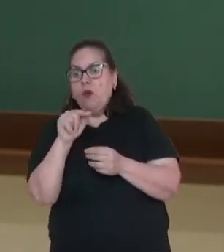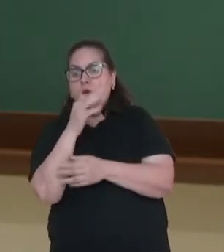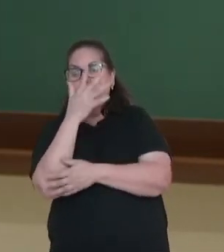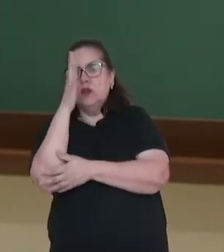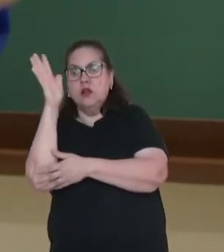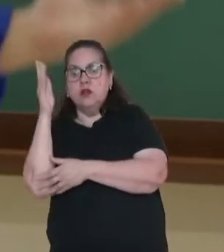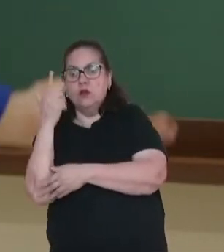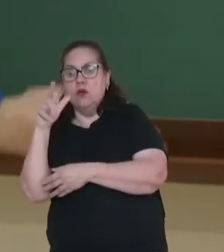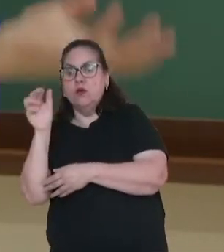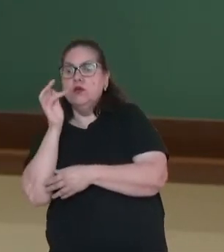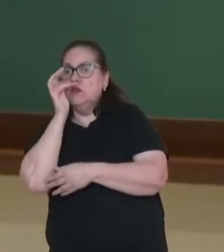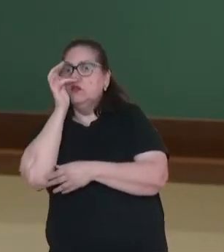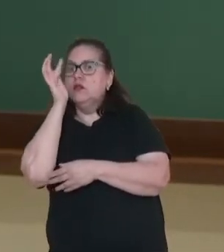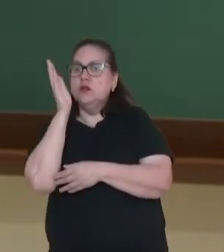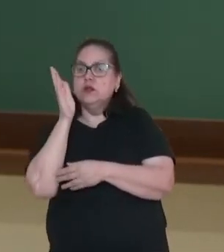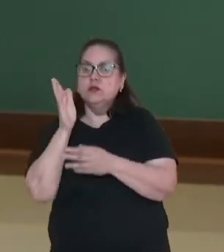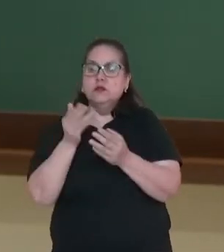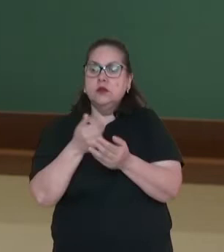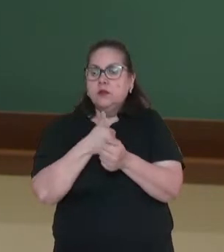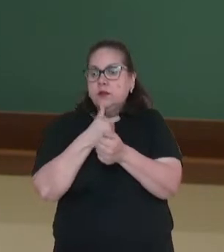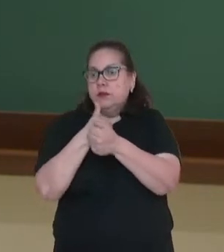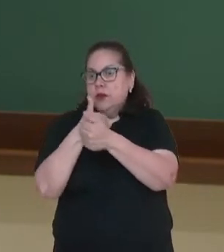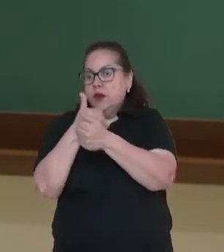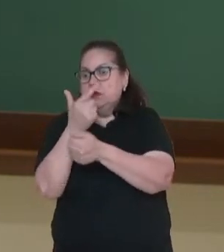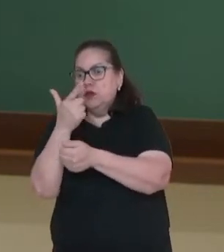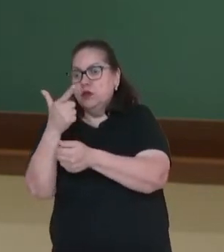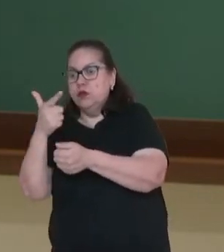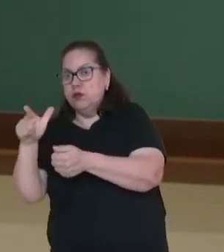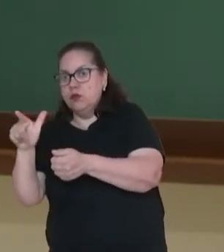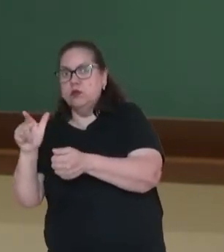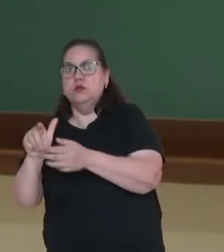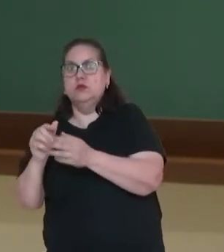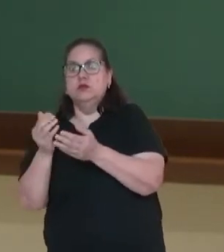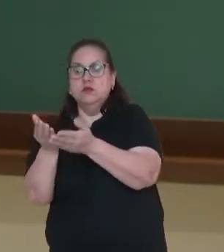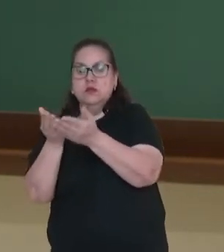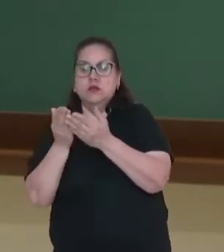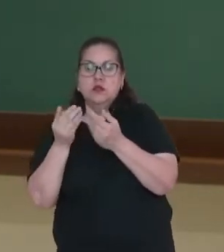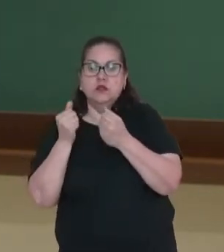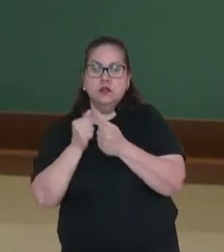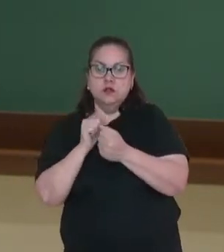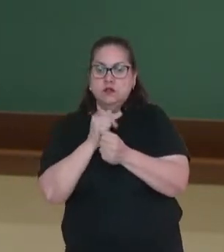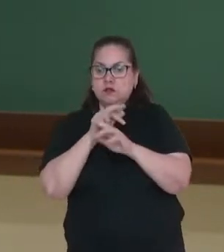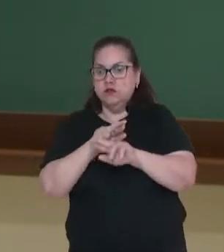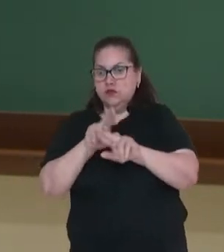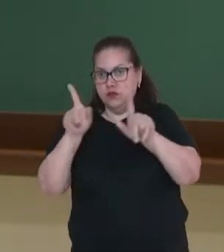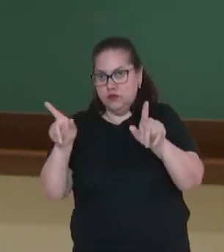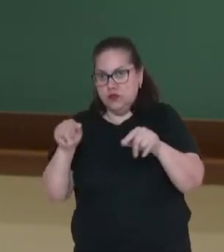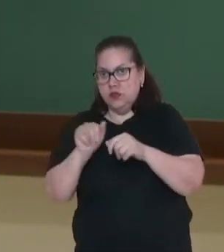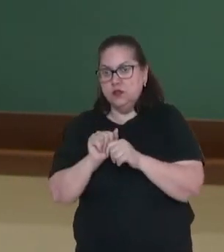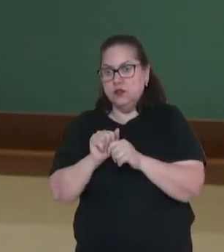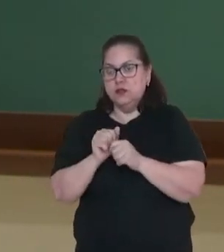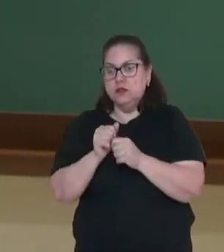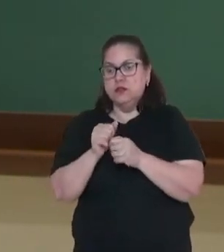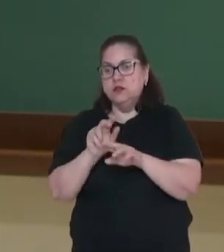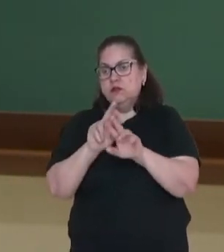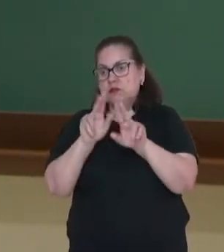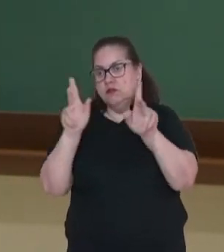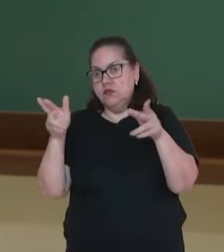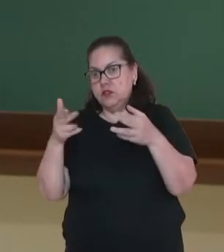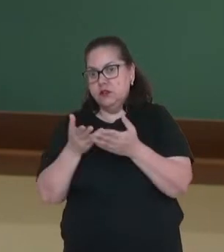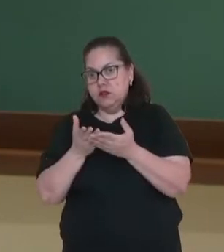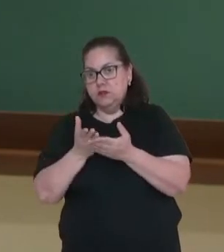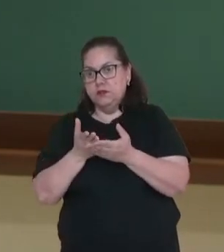árvore, de uma outra flor, está se aproximando, né, e trazendo esses gametas de outra planta, né, de outra, da mesma espécie,